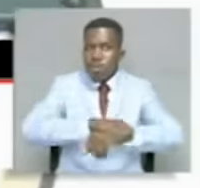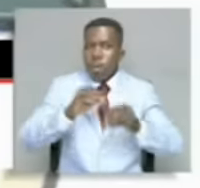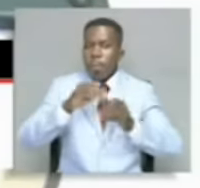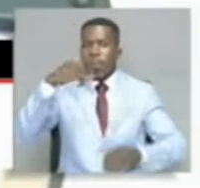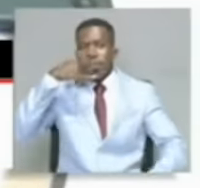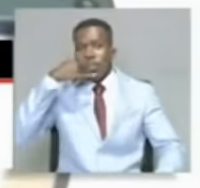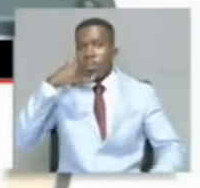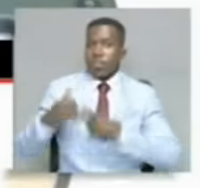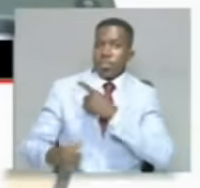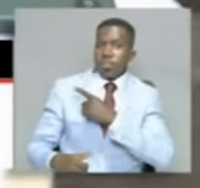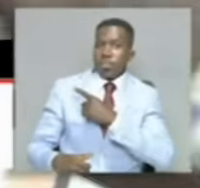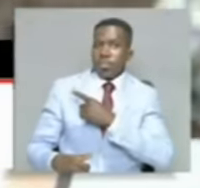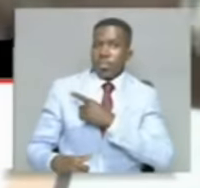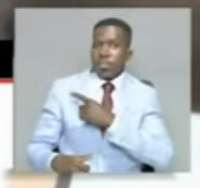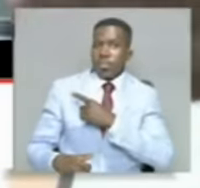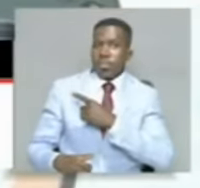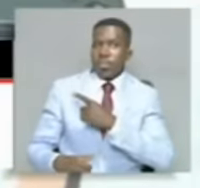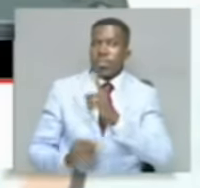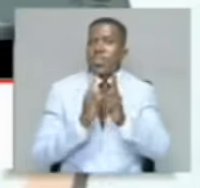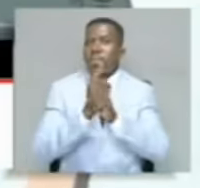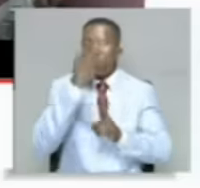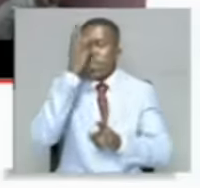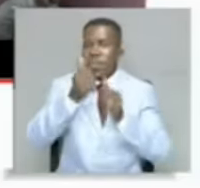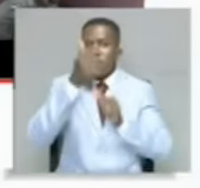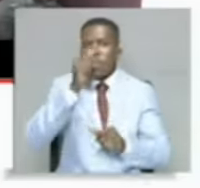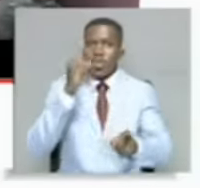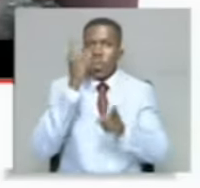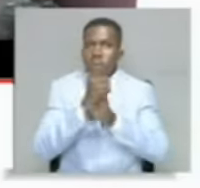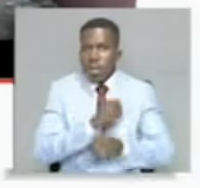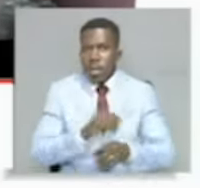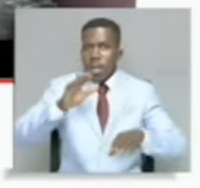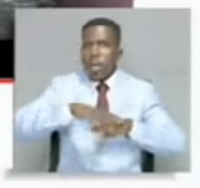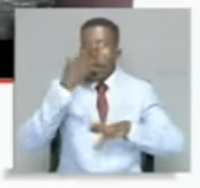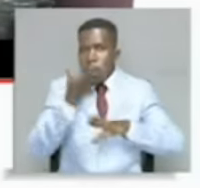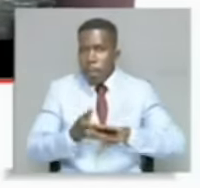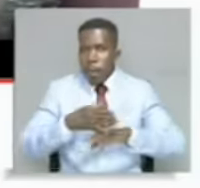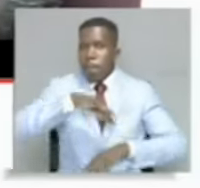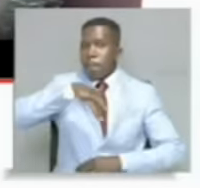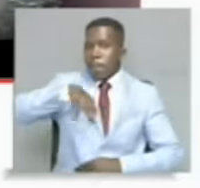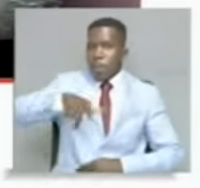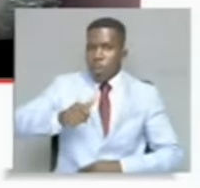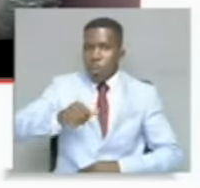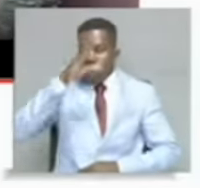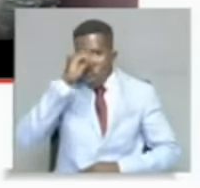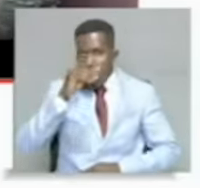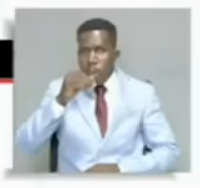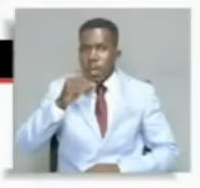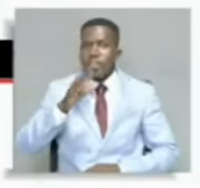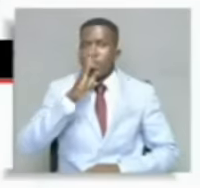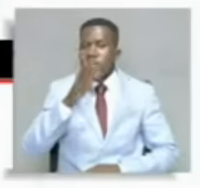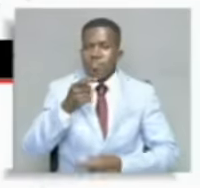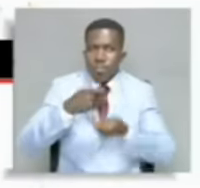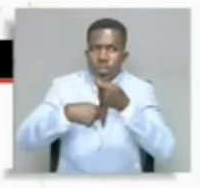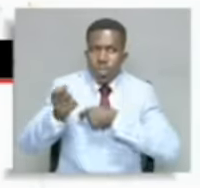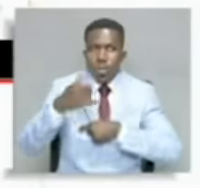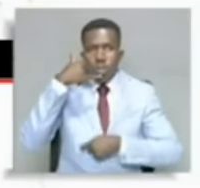telefone da vítima foi fundamental para a detenção dos acusados. Depois do assalto, os marginais terão vendido o telefone a